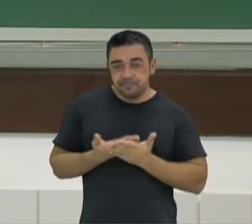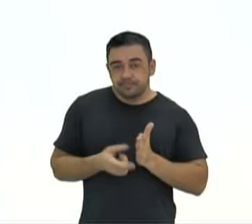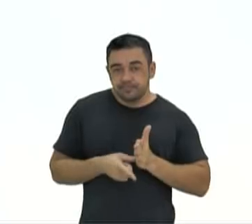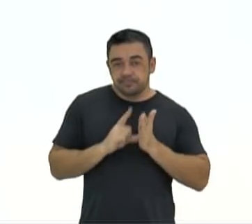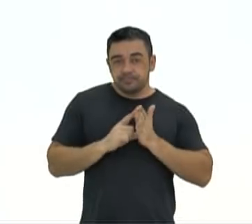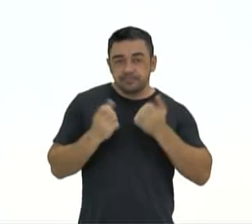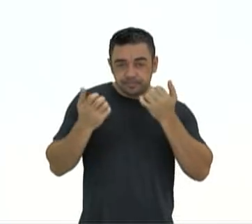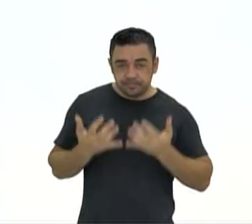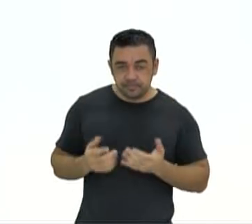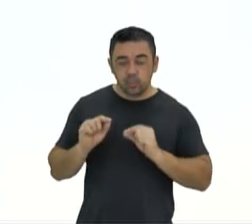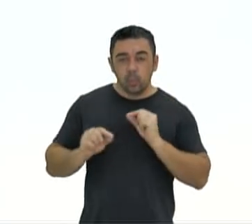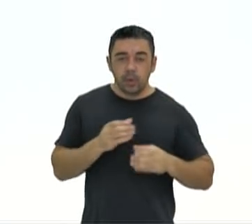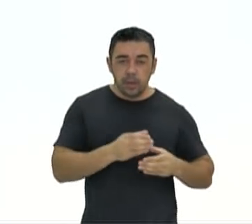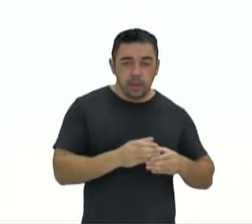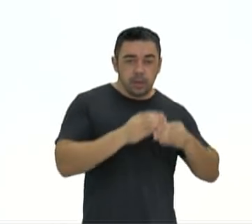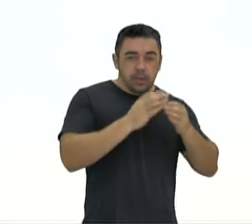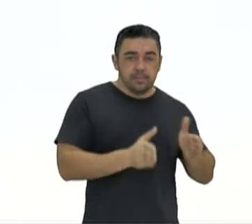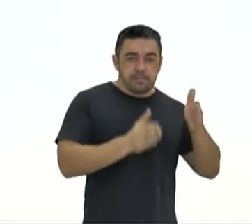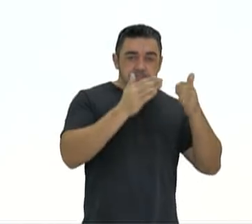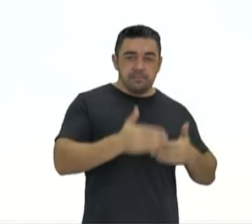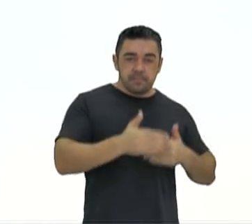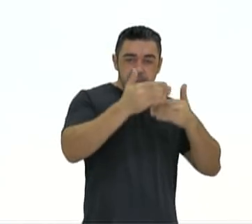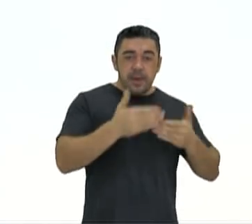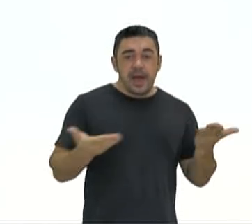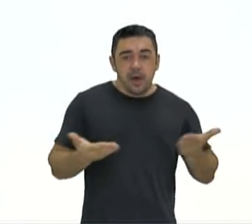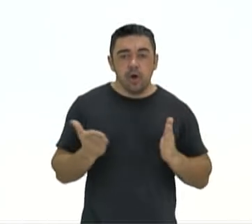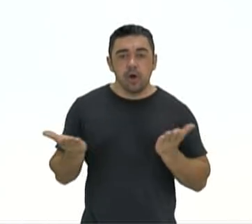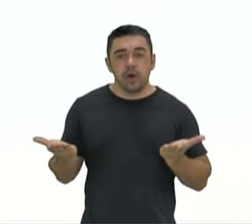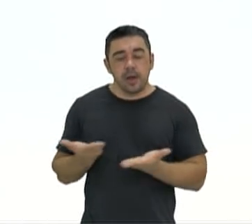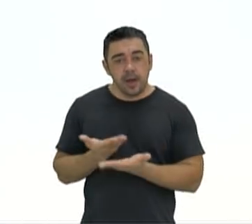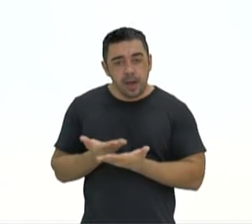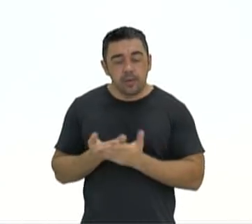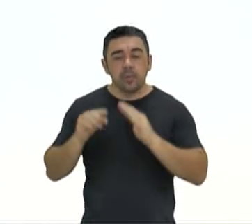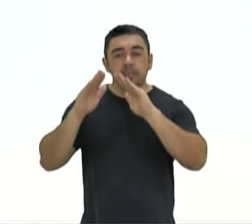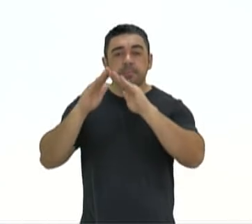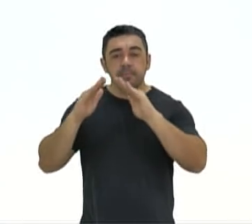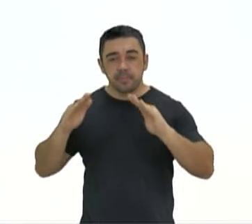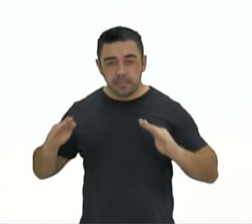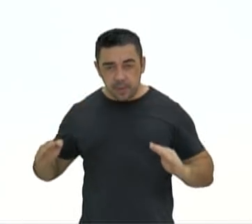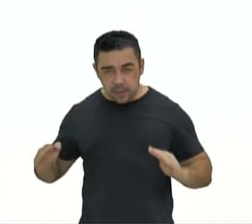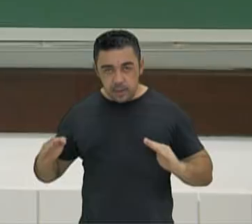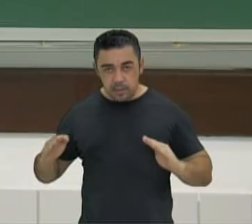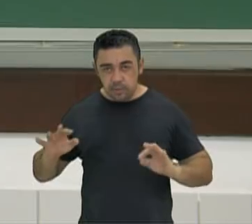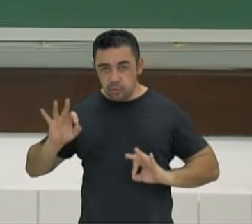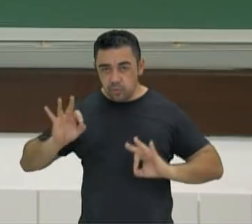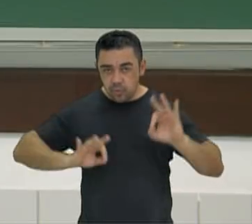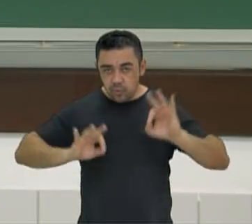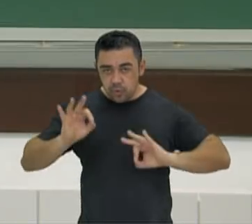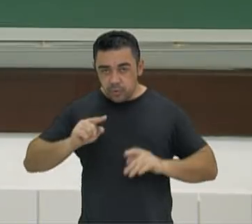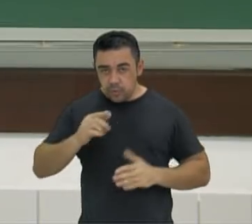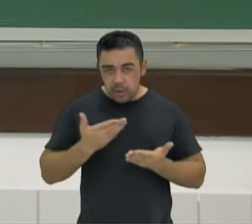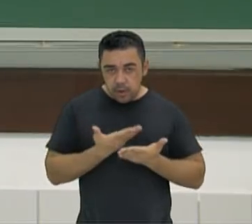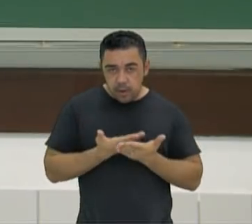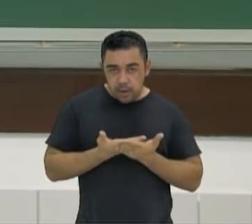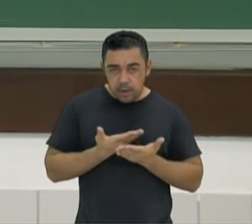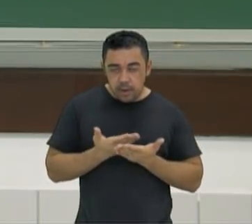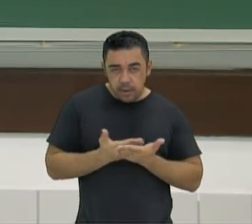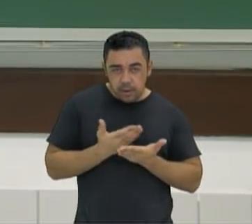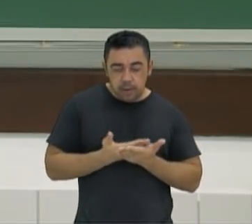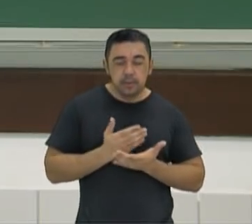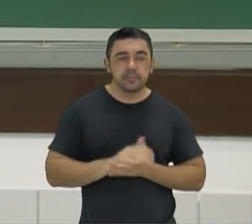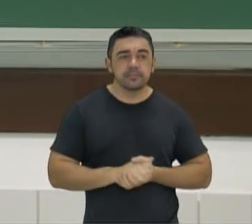viu sobre prismas e na aula de hoje a gente vai falar sobre pirâmides. Então, organizaram o caderno de vocês? Vamos